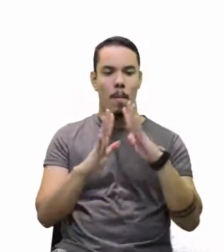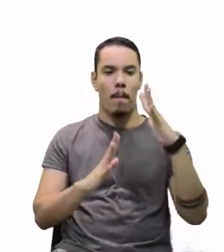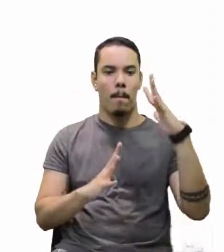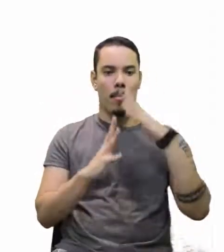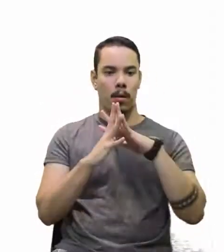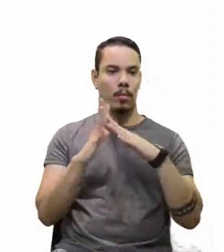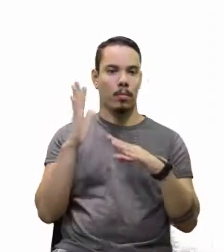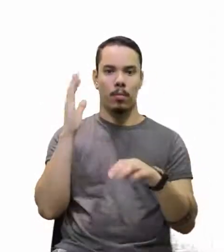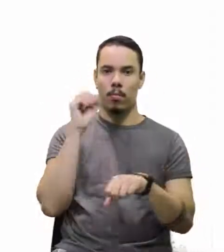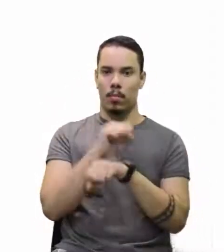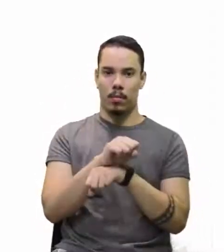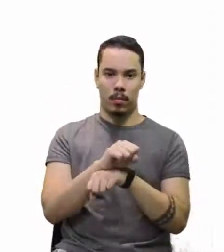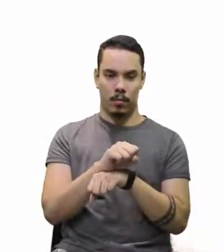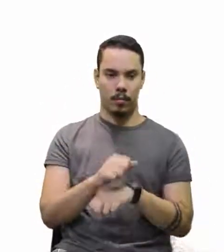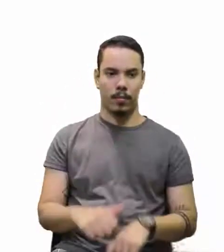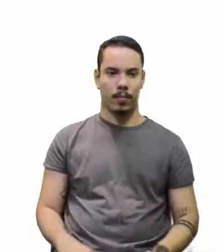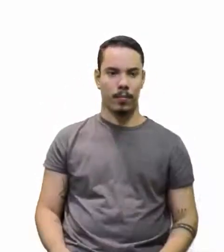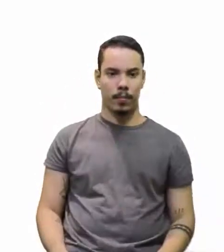para, né?